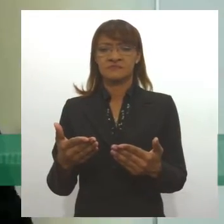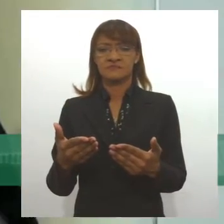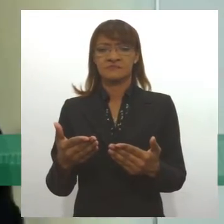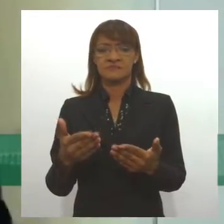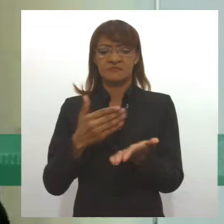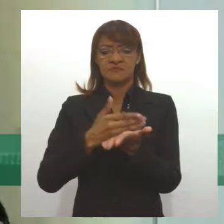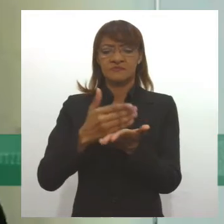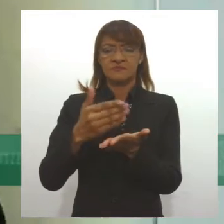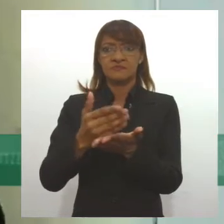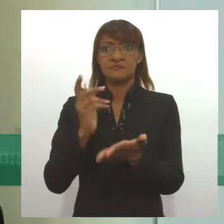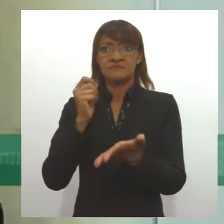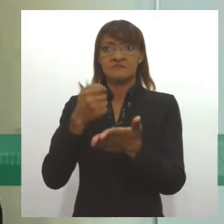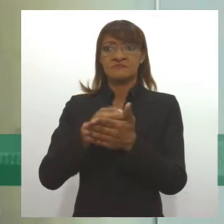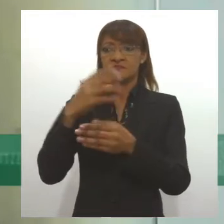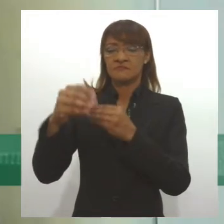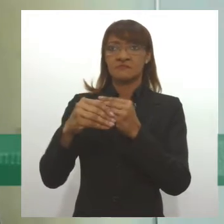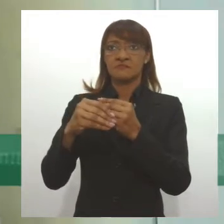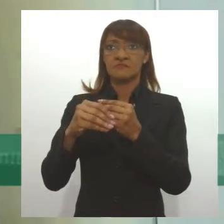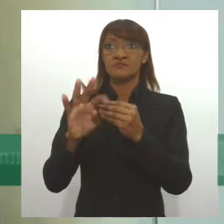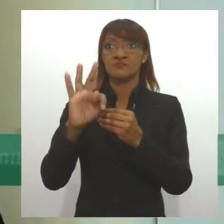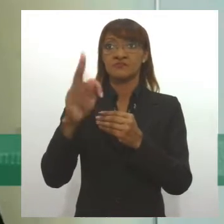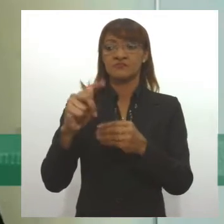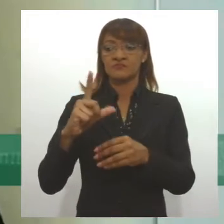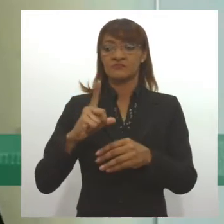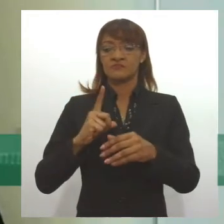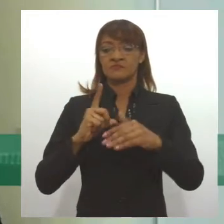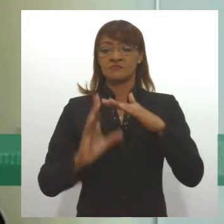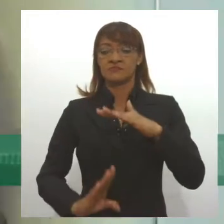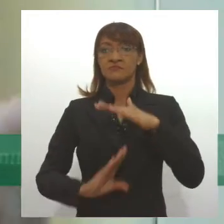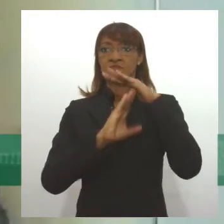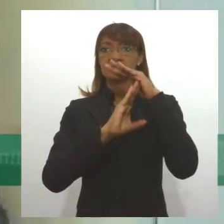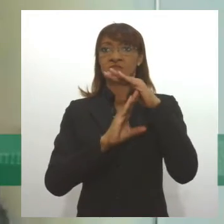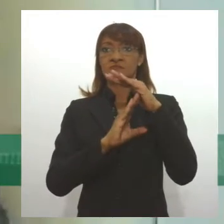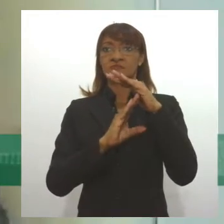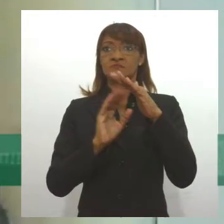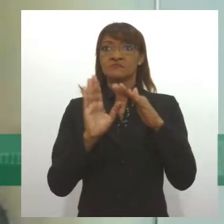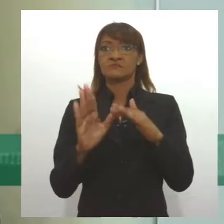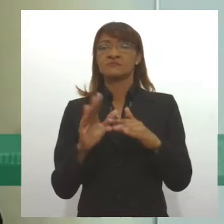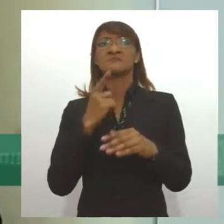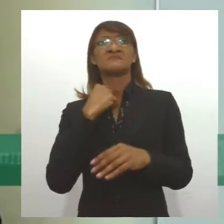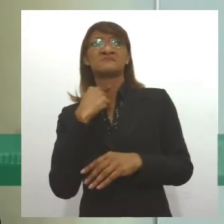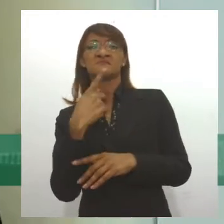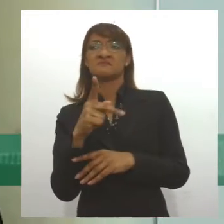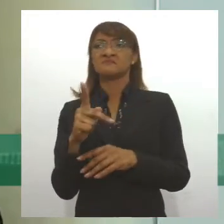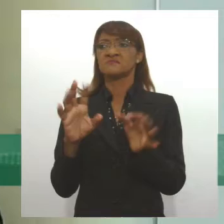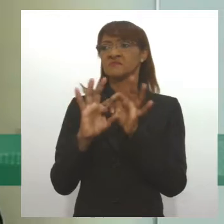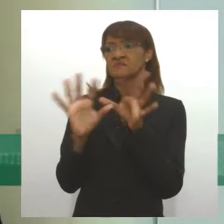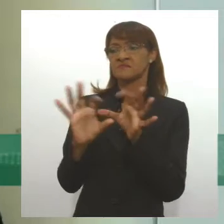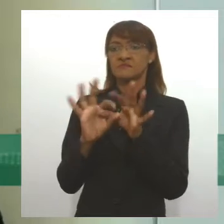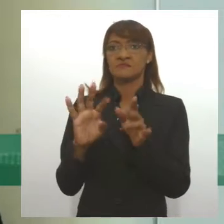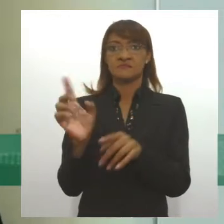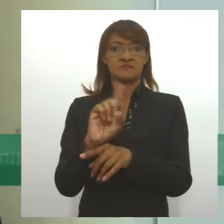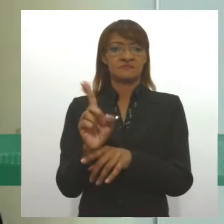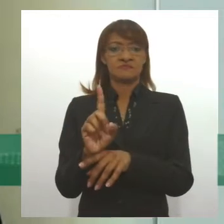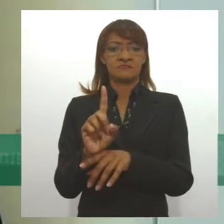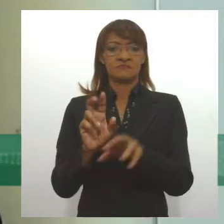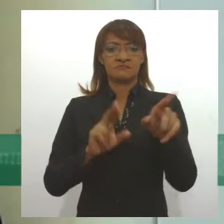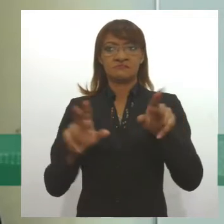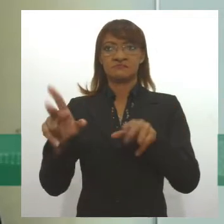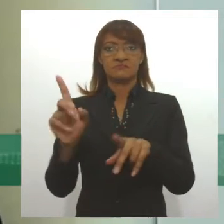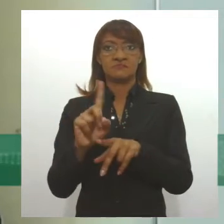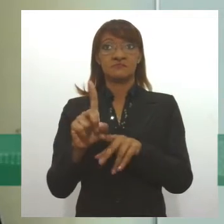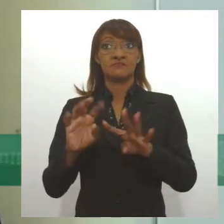parcelas indenizatórias e com limites, né? Não mais pagar o que quiser, quanto quiser, em um estado diferente para o outro. Vai estar